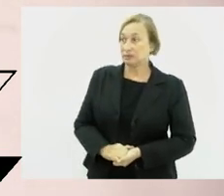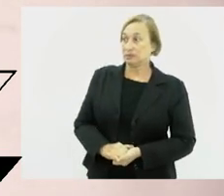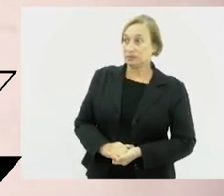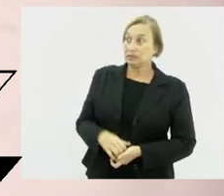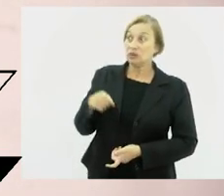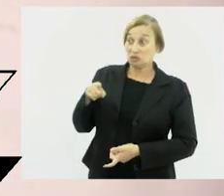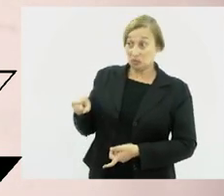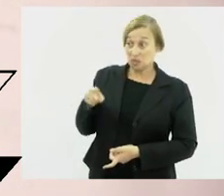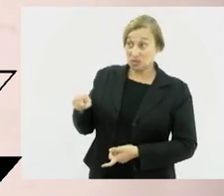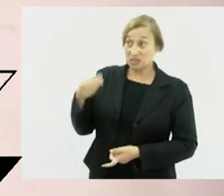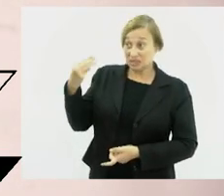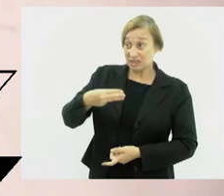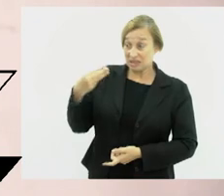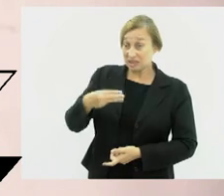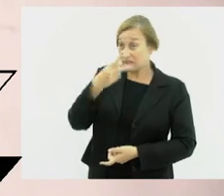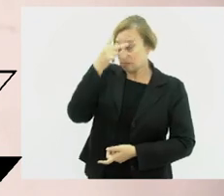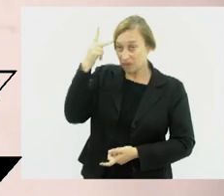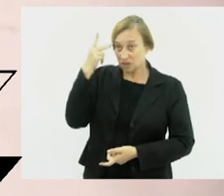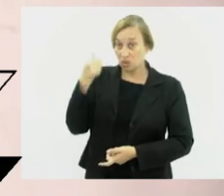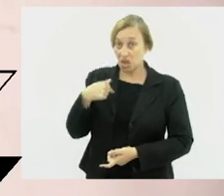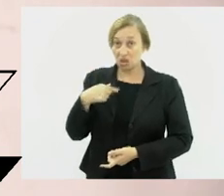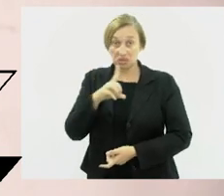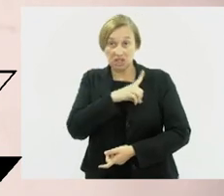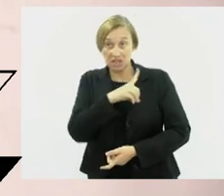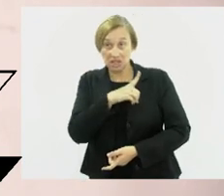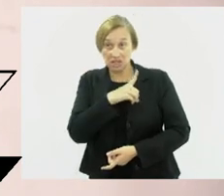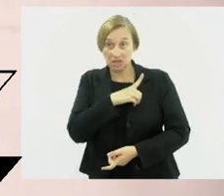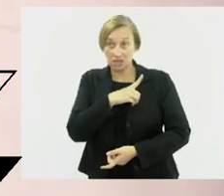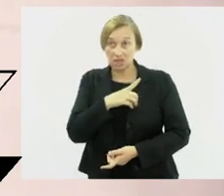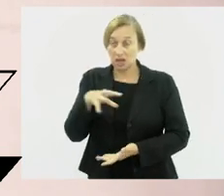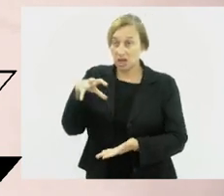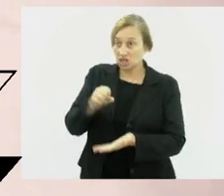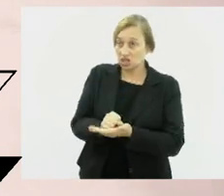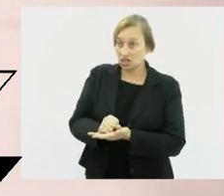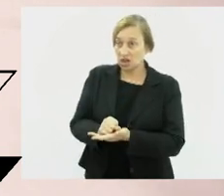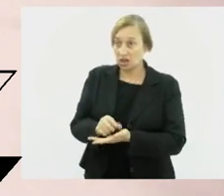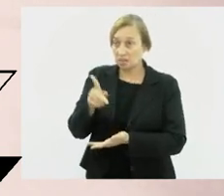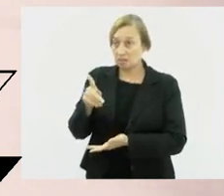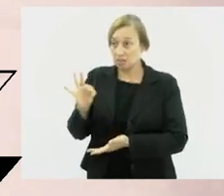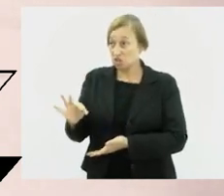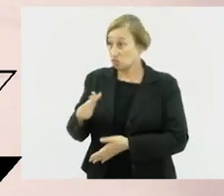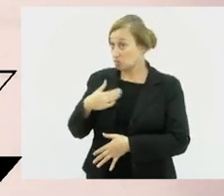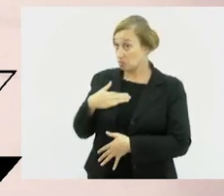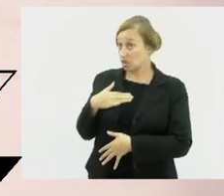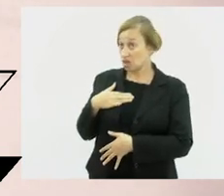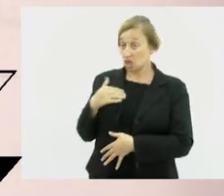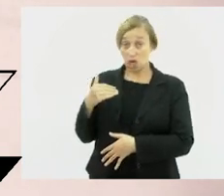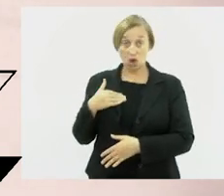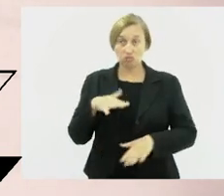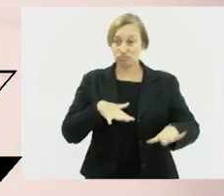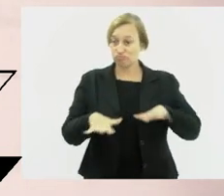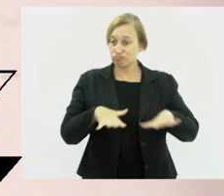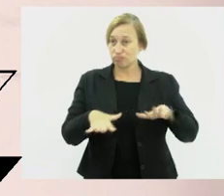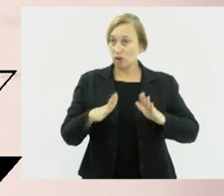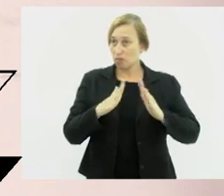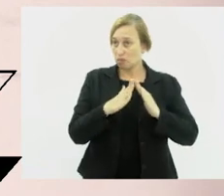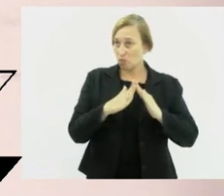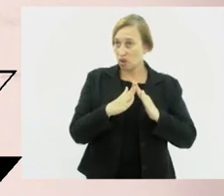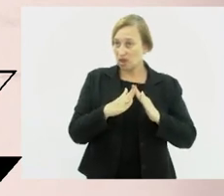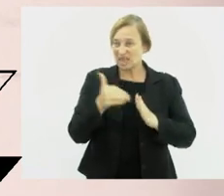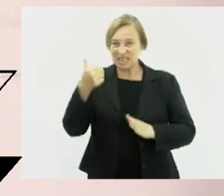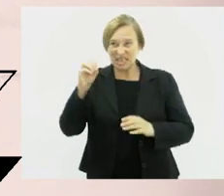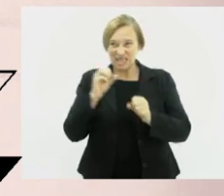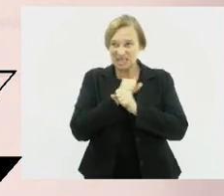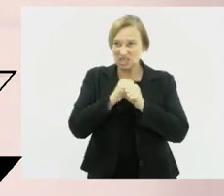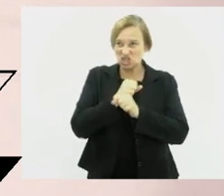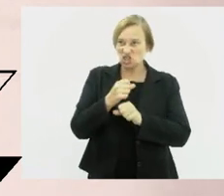você é a terceira pessoa, desde que eu estou nessa delegacia, que vem registrar pitbull aqui comigo. Eu moro em Jacarepaguá. Vai dizer que Jacarepaguá, 10 anos atrás,